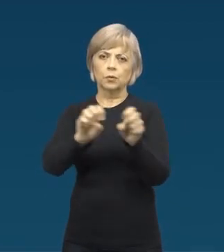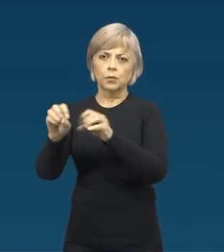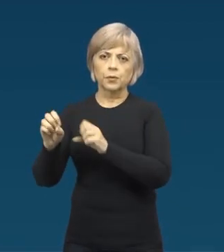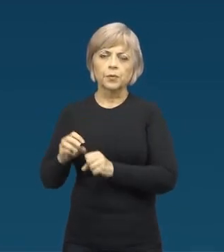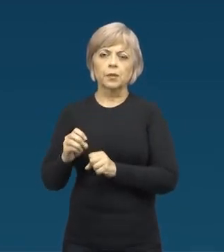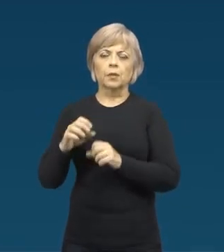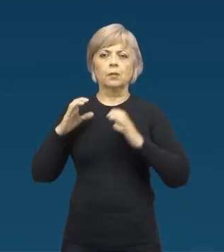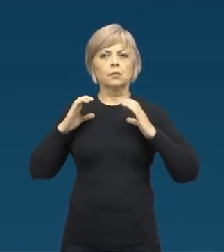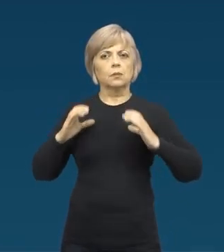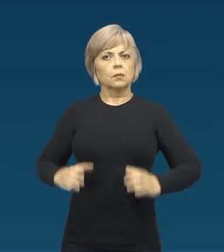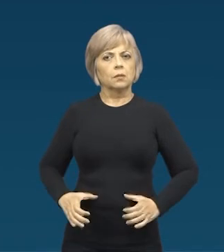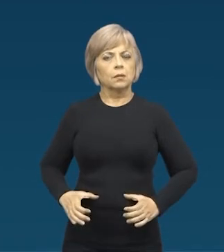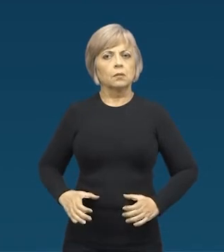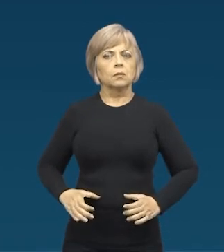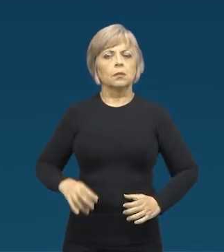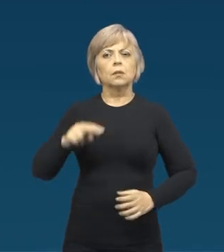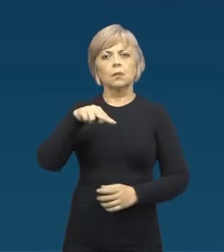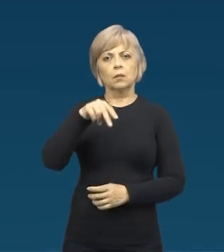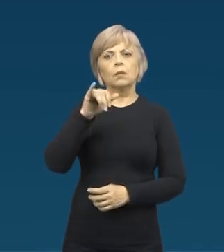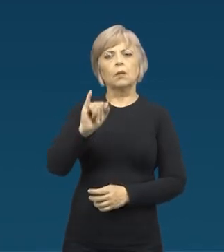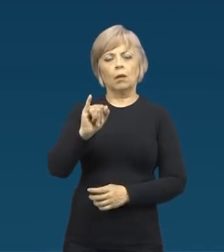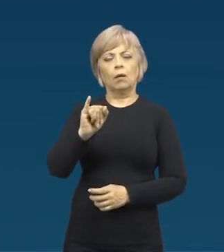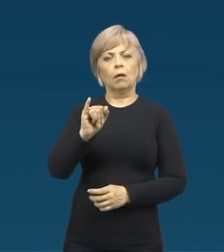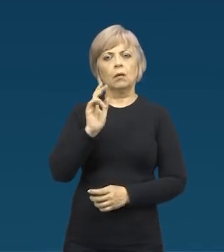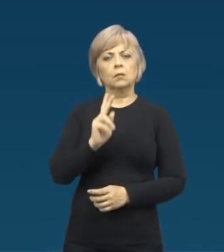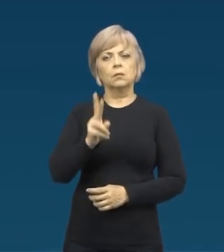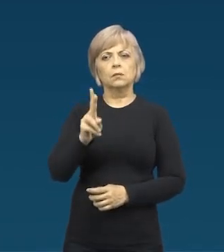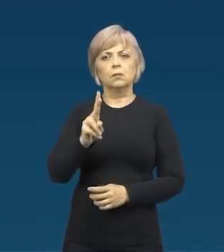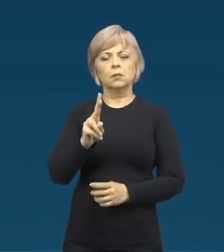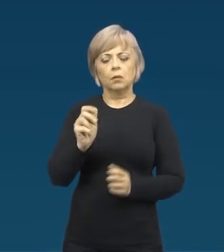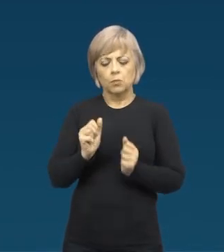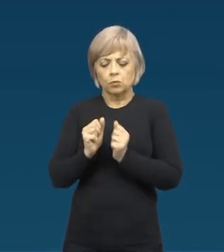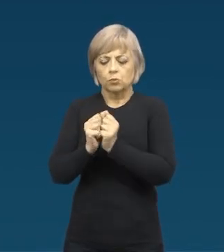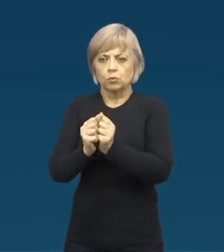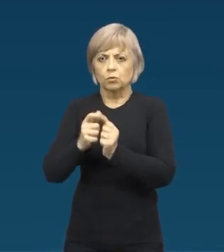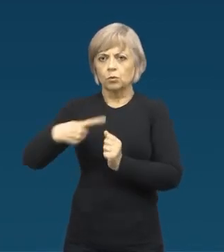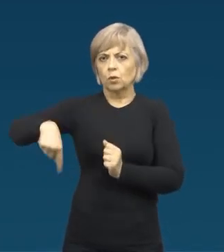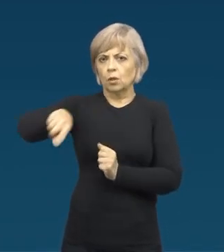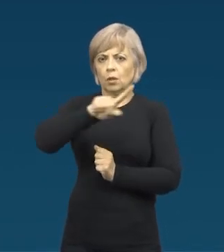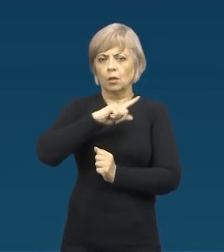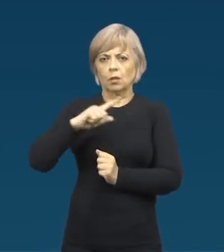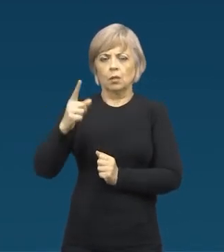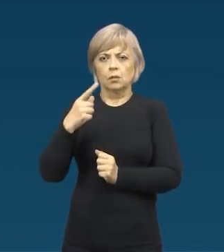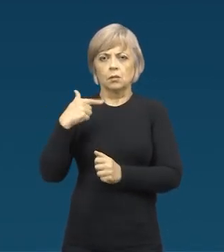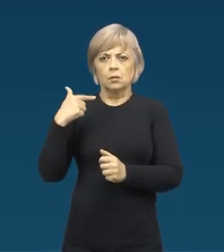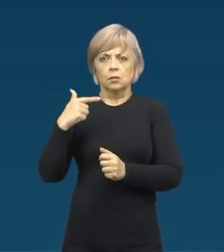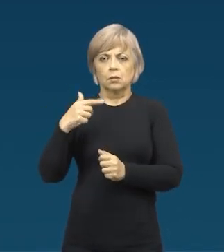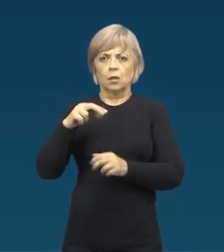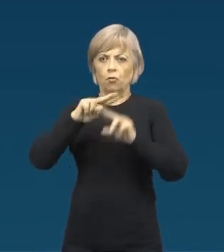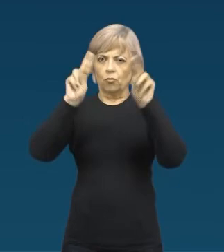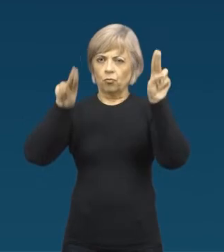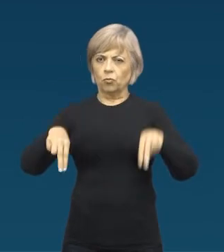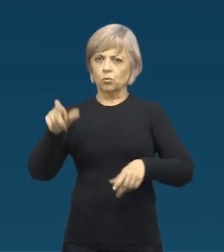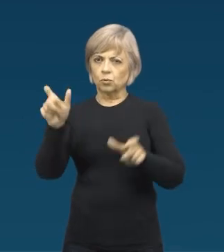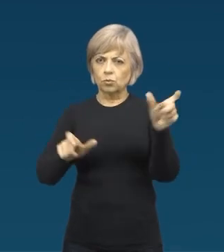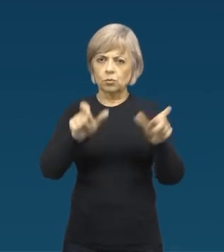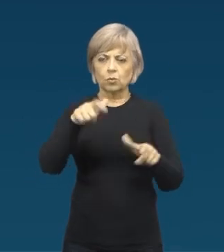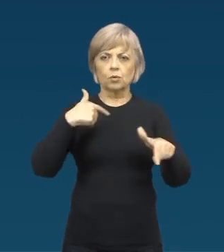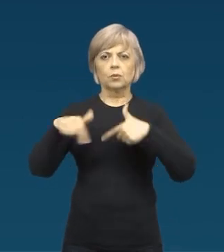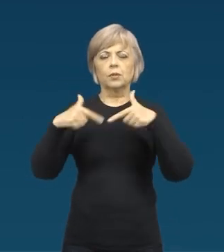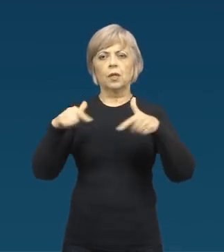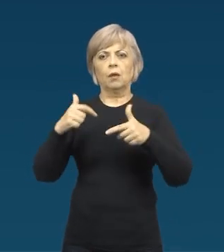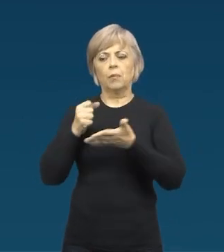educação, cidadania, o NAI se coloca ao lado desses colegas para que a